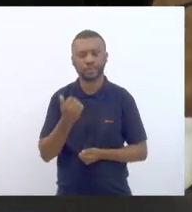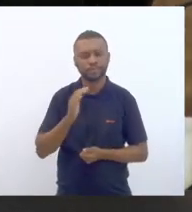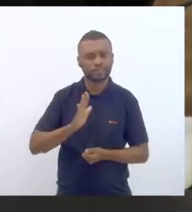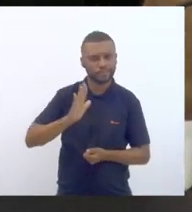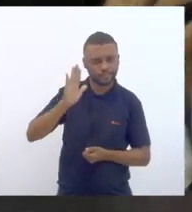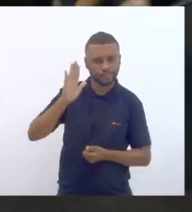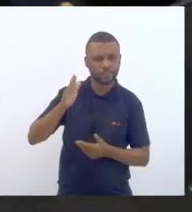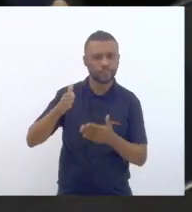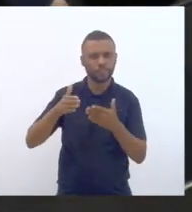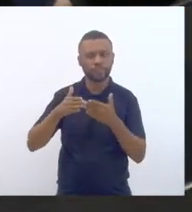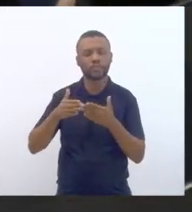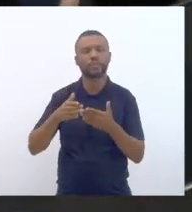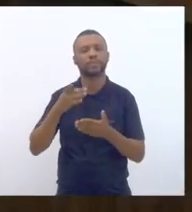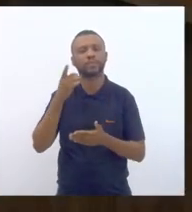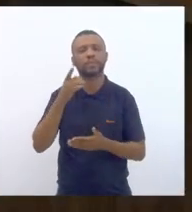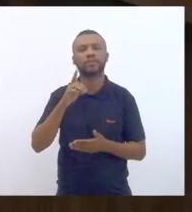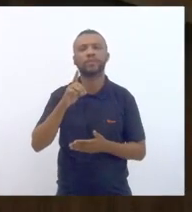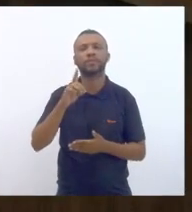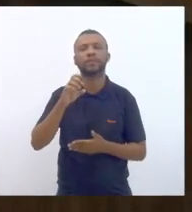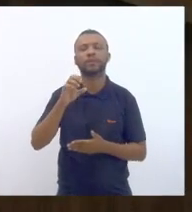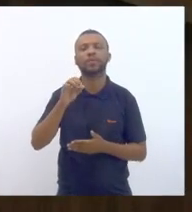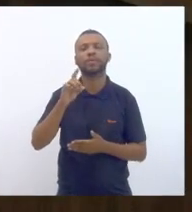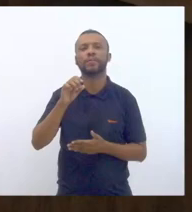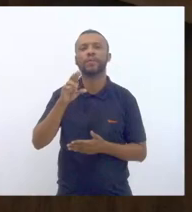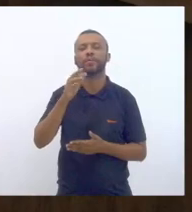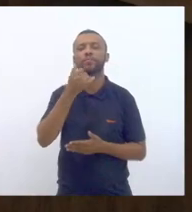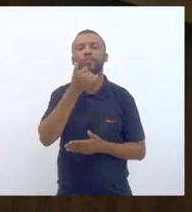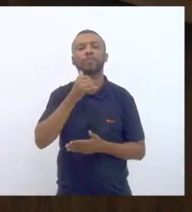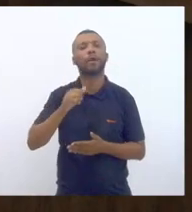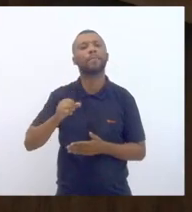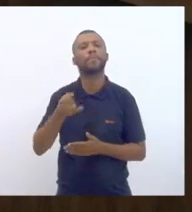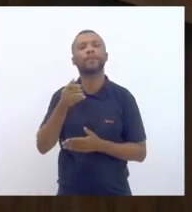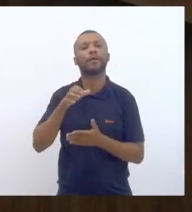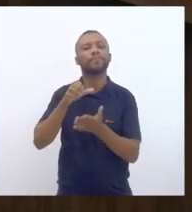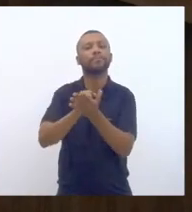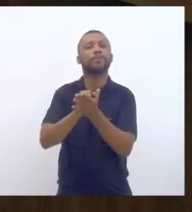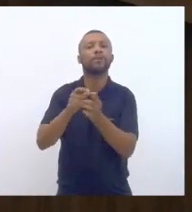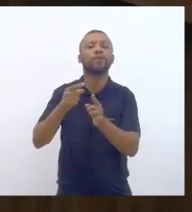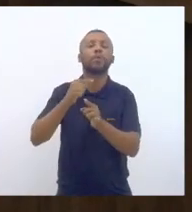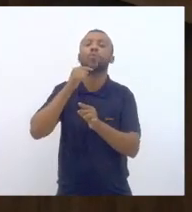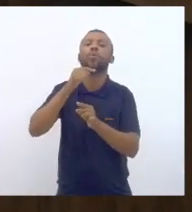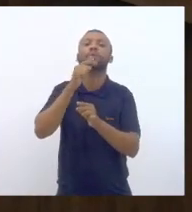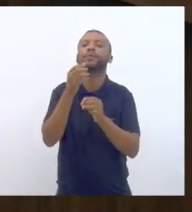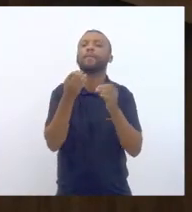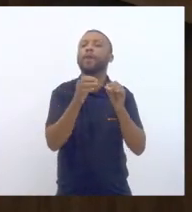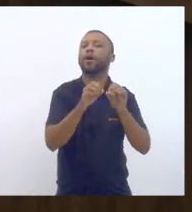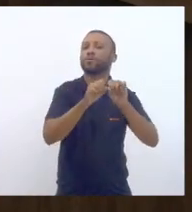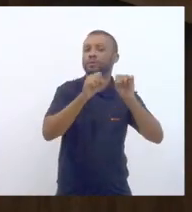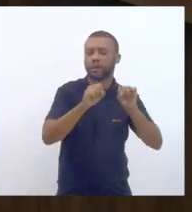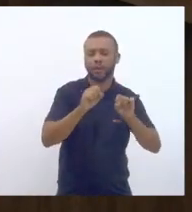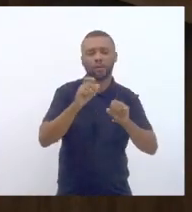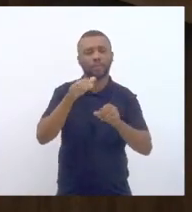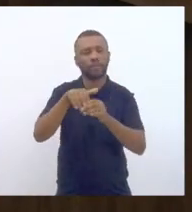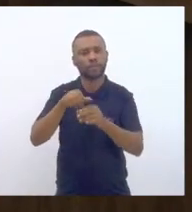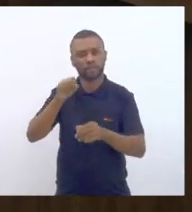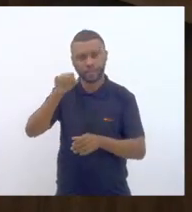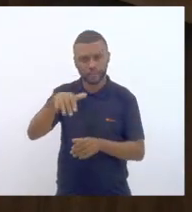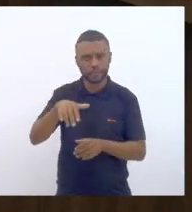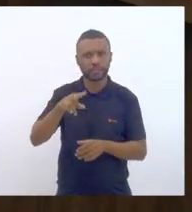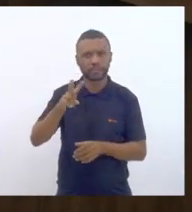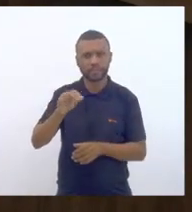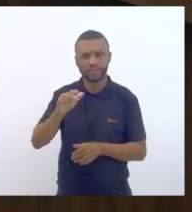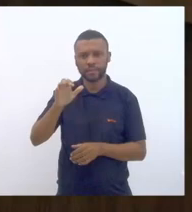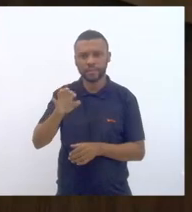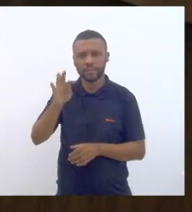presidente. Deputado doutor Deodalto. Consignar meu voto, que eu não consegui consignar no sistema. Voto sim. Vicente Loureiro